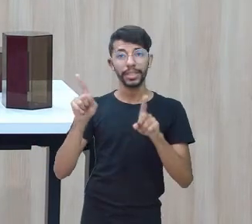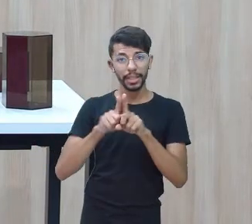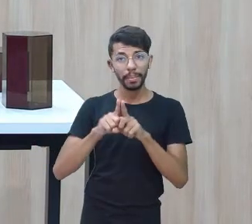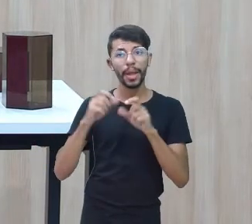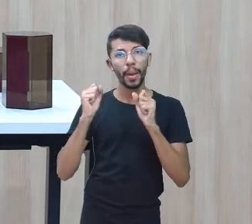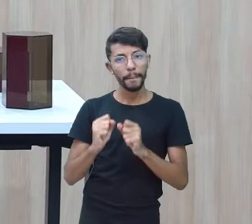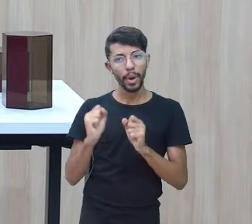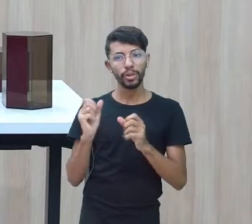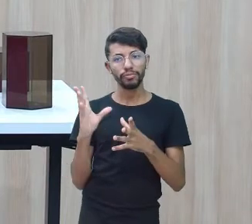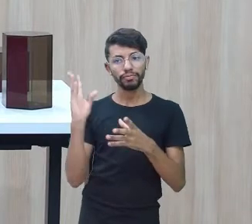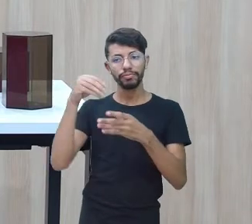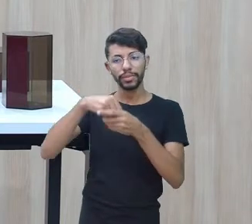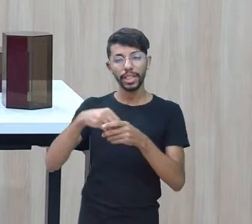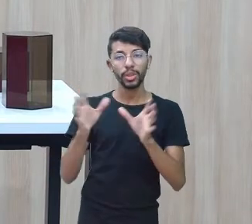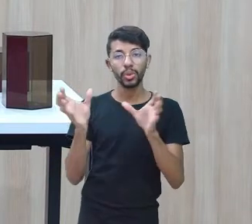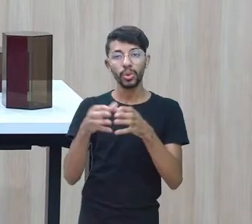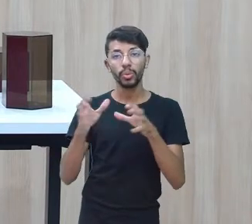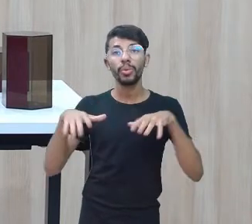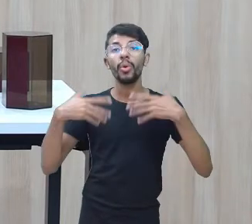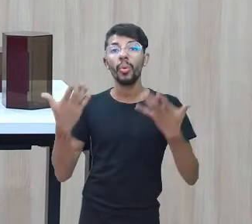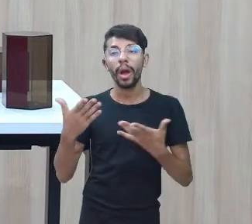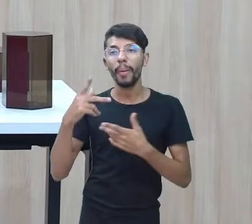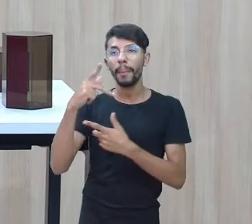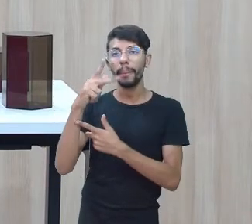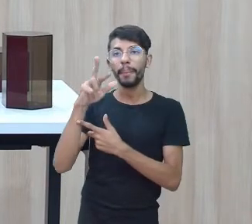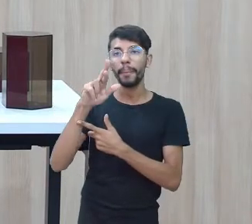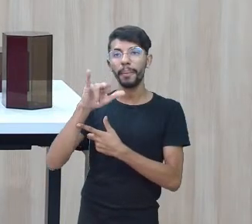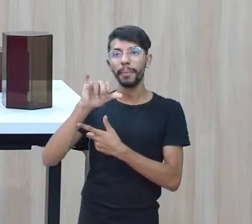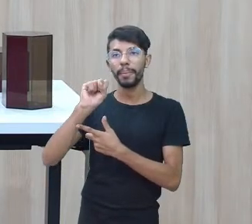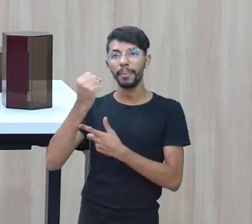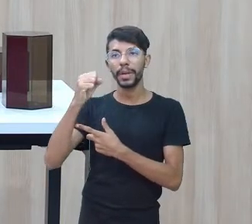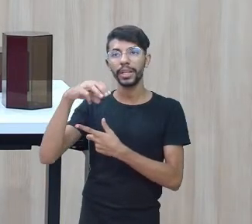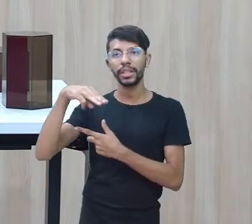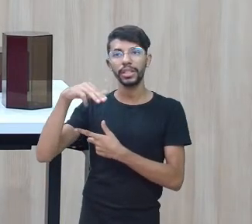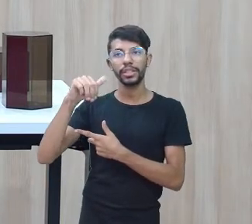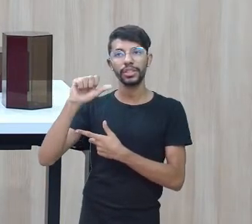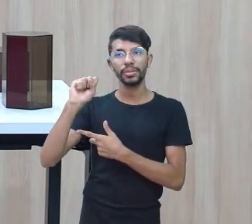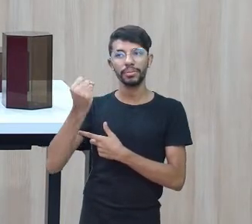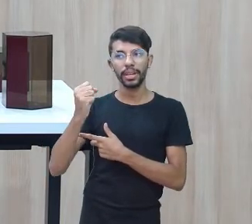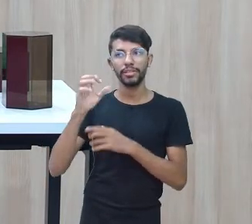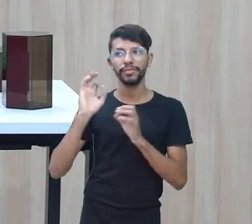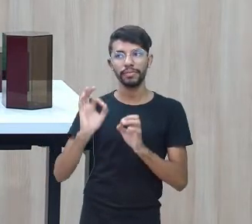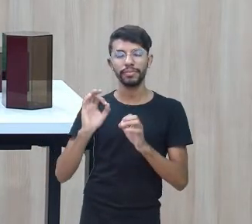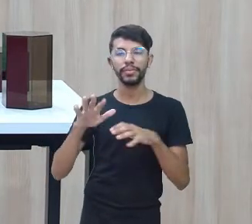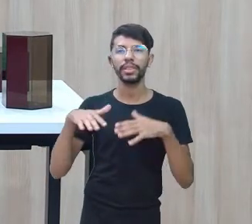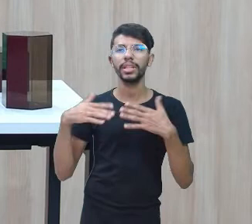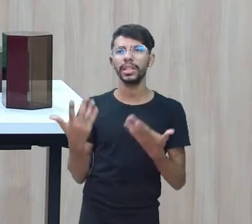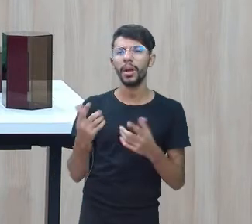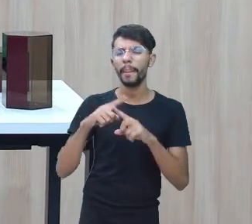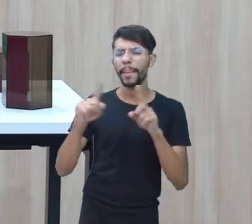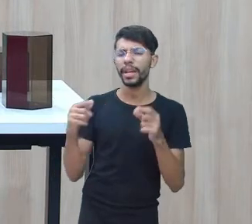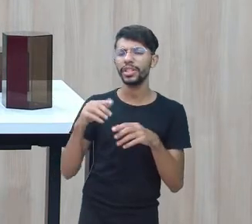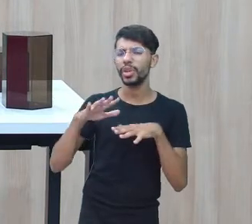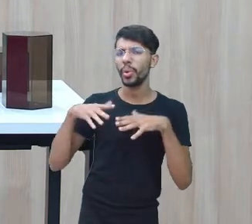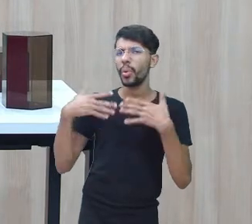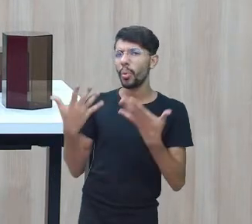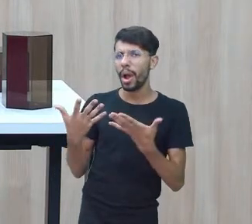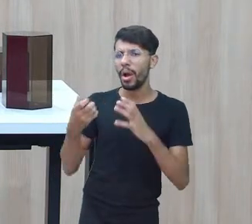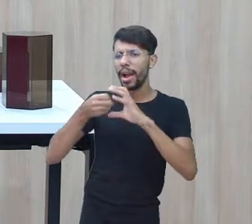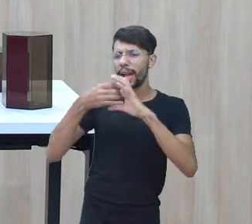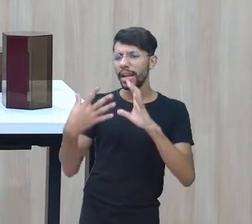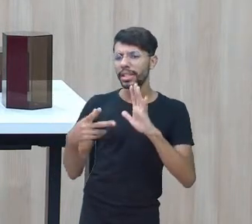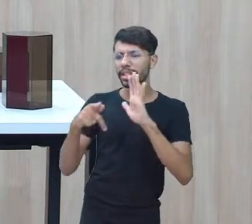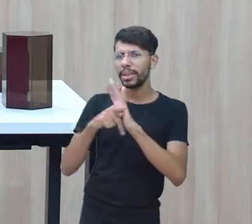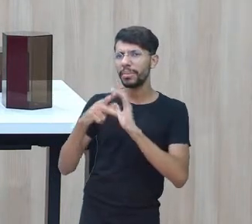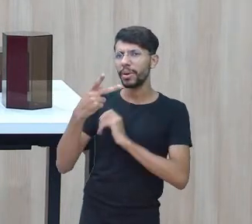E a gente vai ver qual que é as informações, quais são as características que fazem com que eu classifique a forma com esse nome,